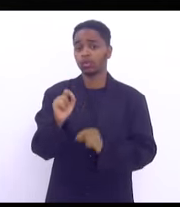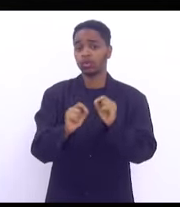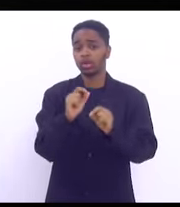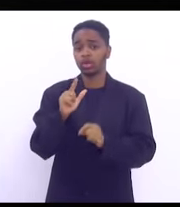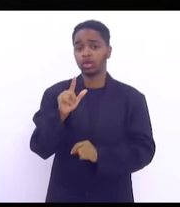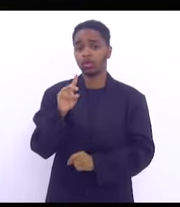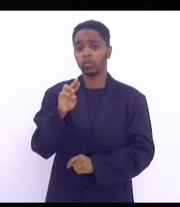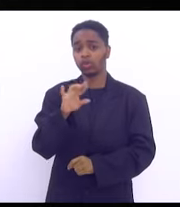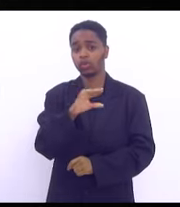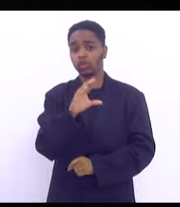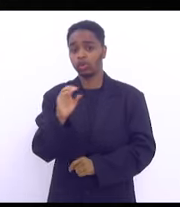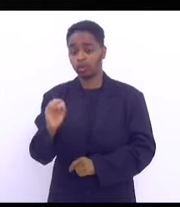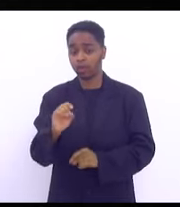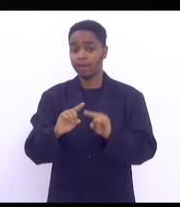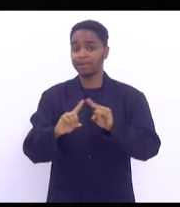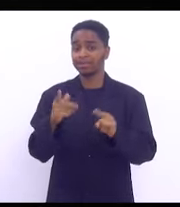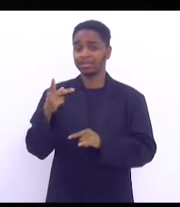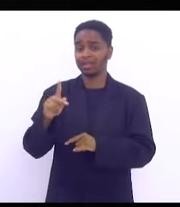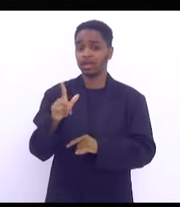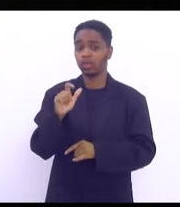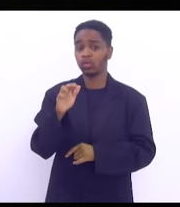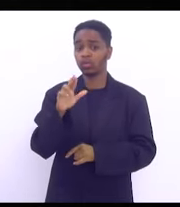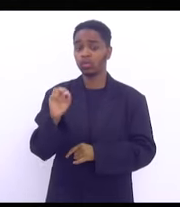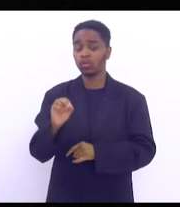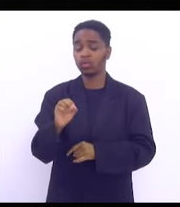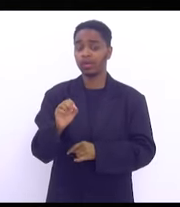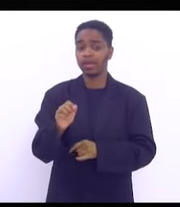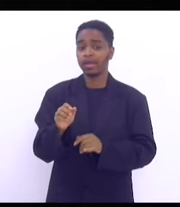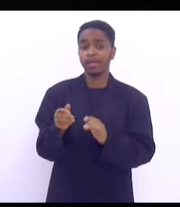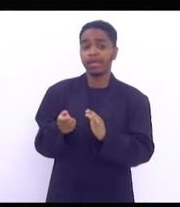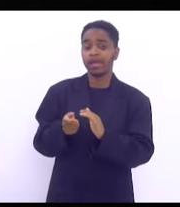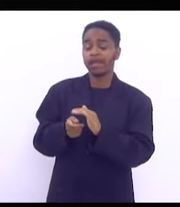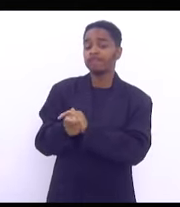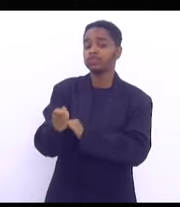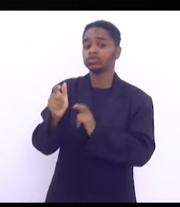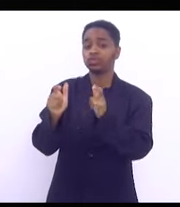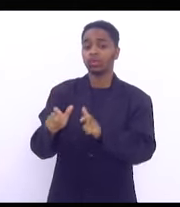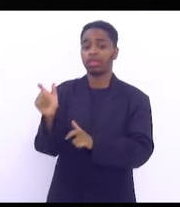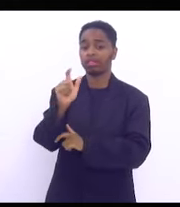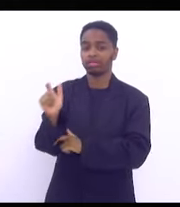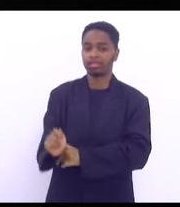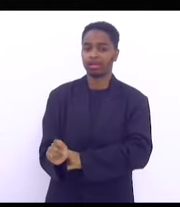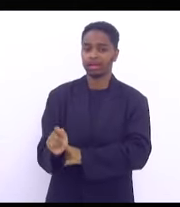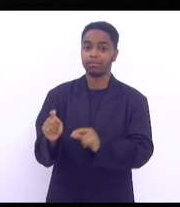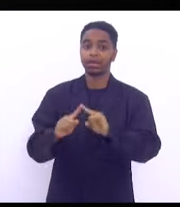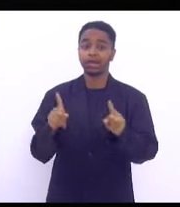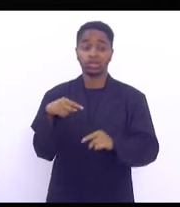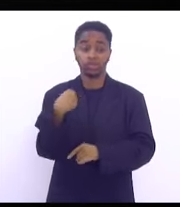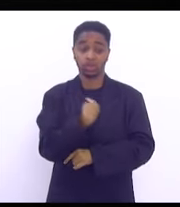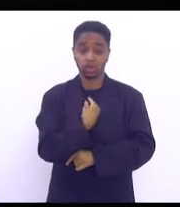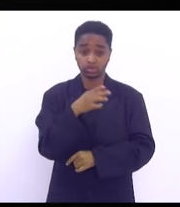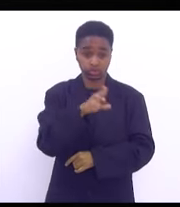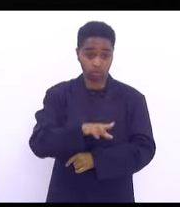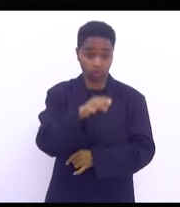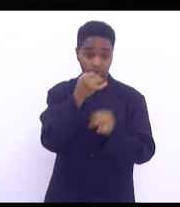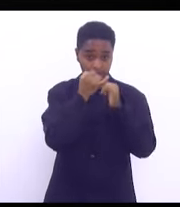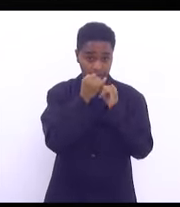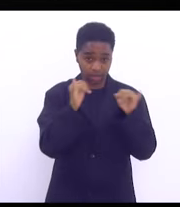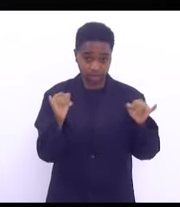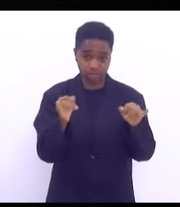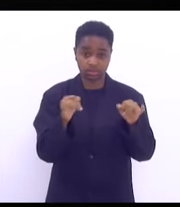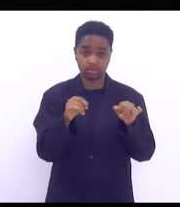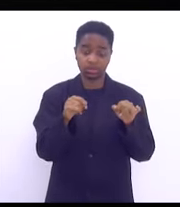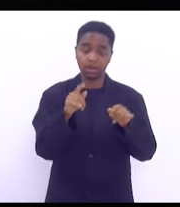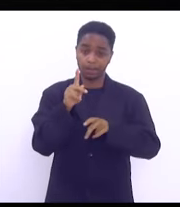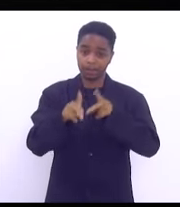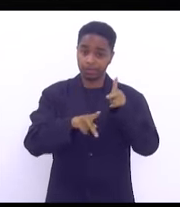o lucro da Enel está sendo investido na Itália. E aqui nós, enquanto consumidores da Enel, uma grande parcela da